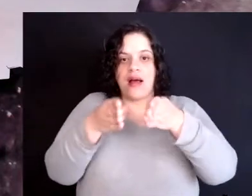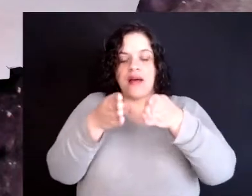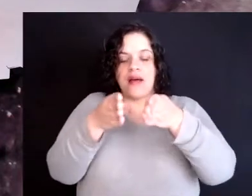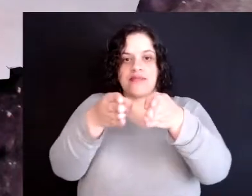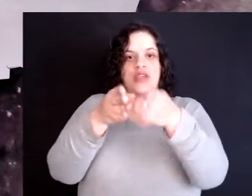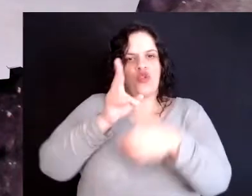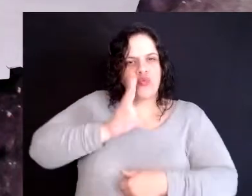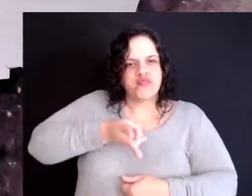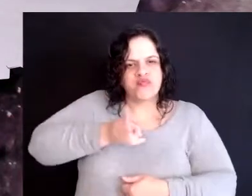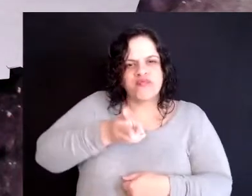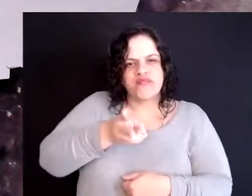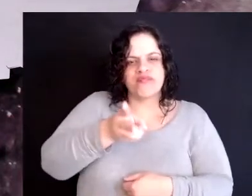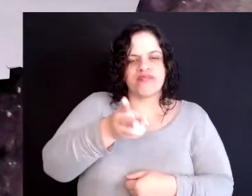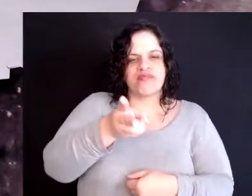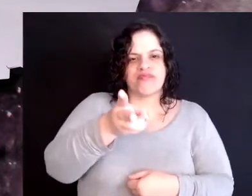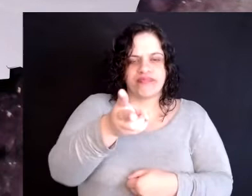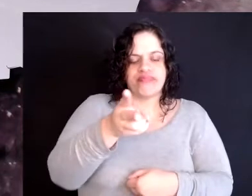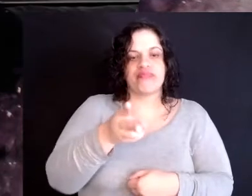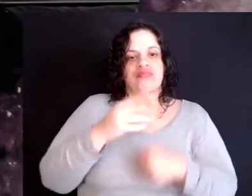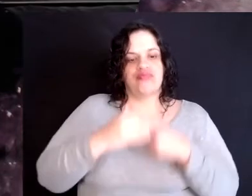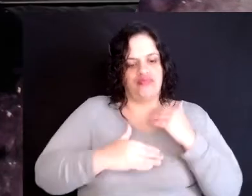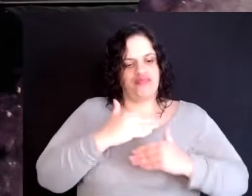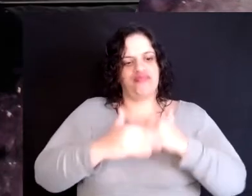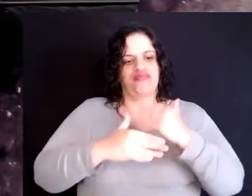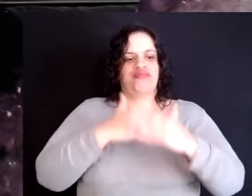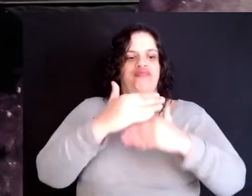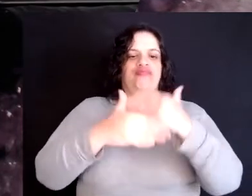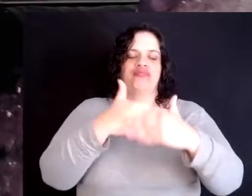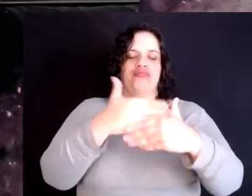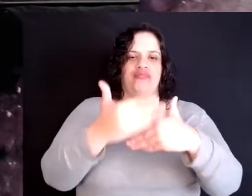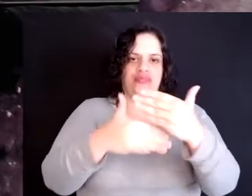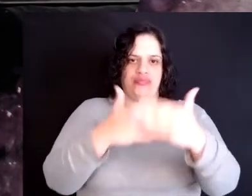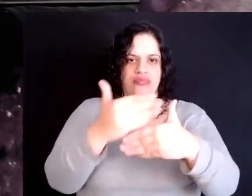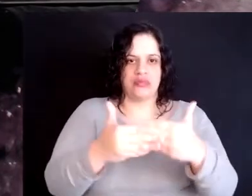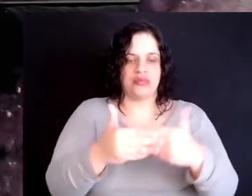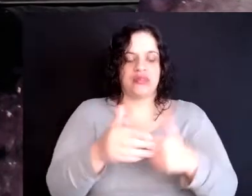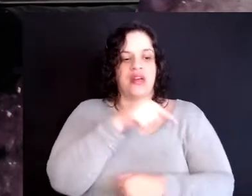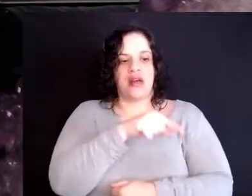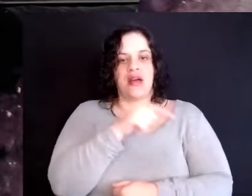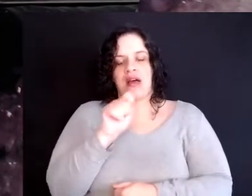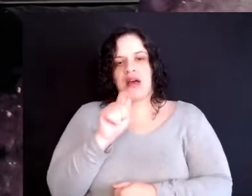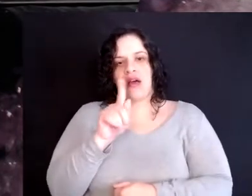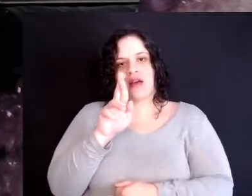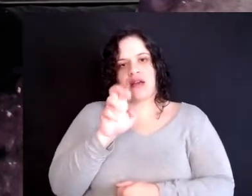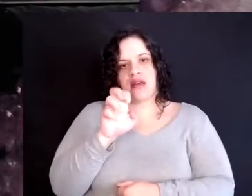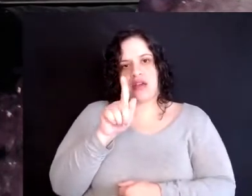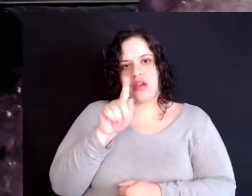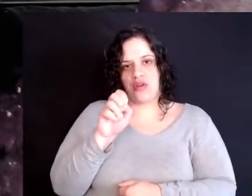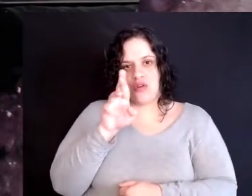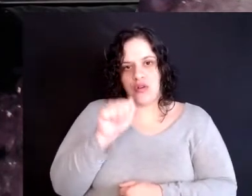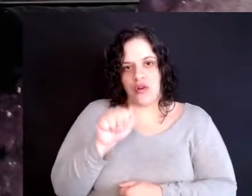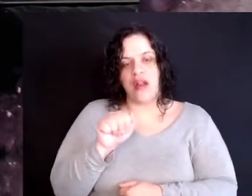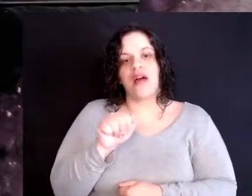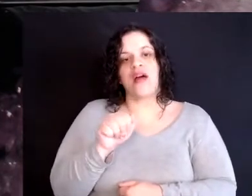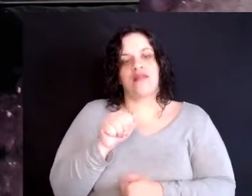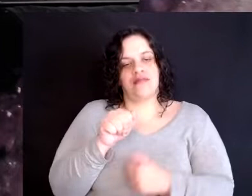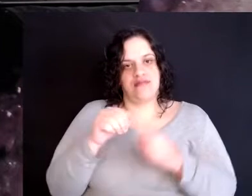a continuidade da evolução de Grégora rumo a Sol